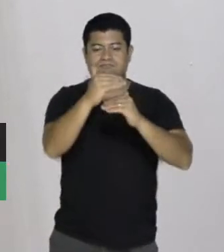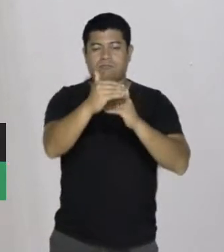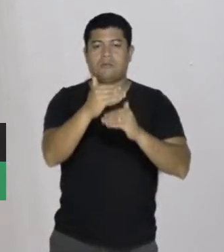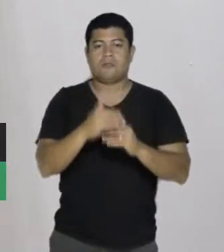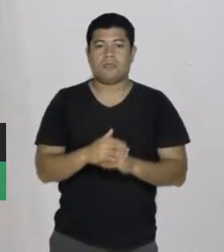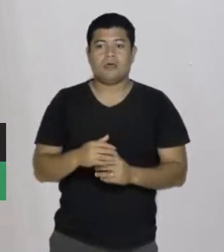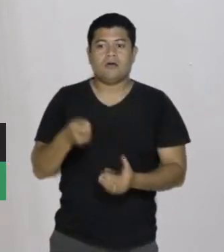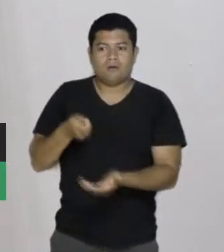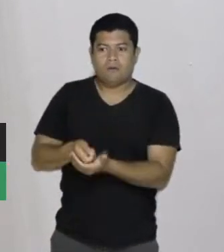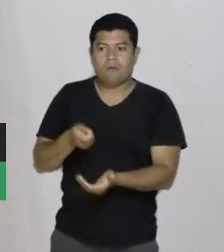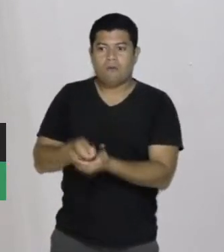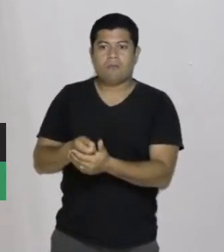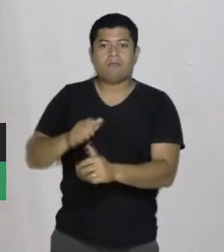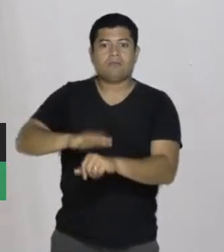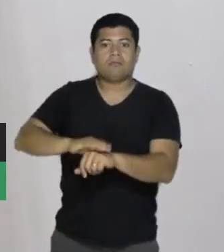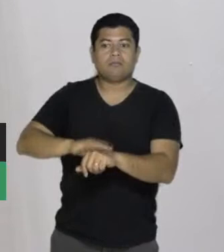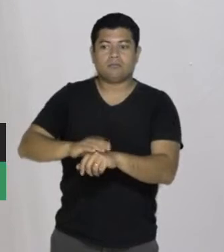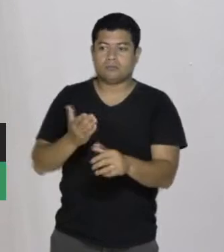representantes